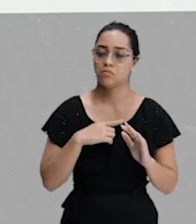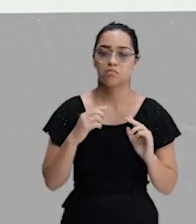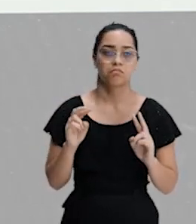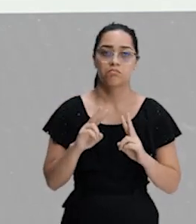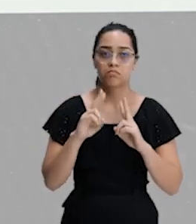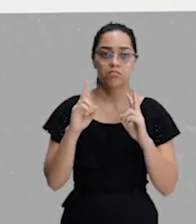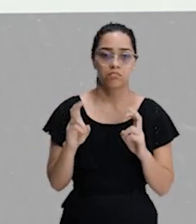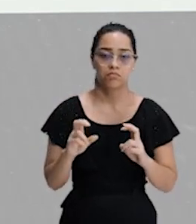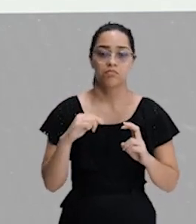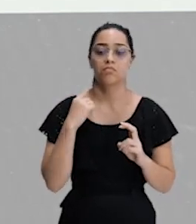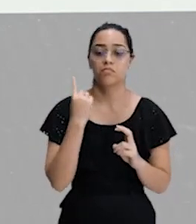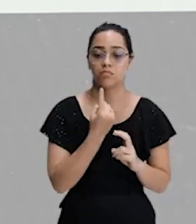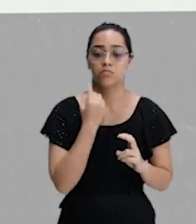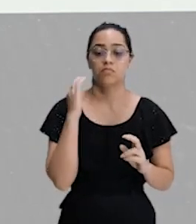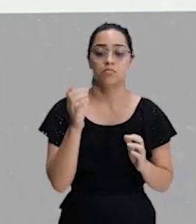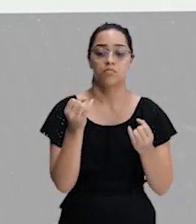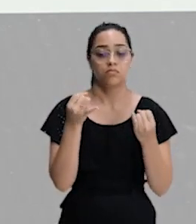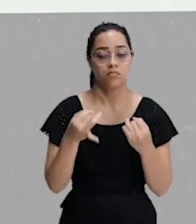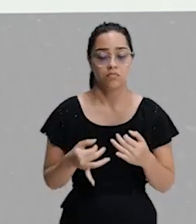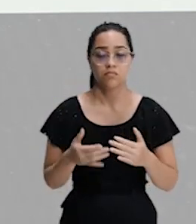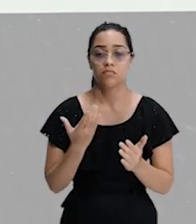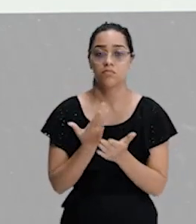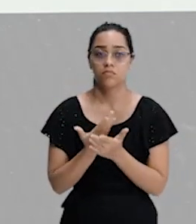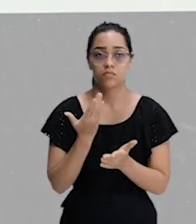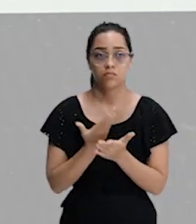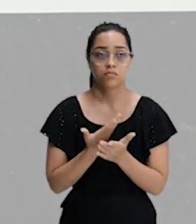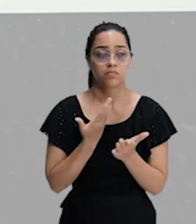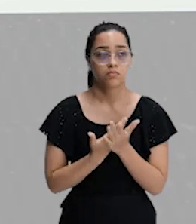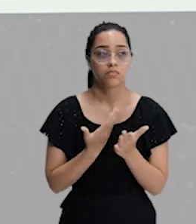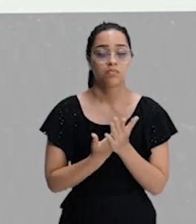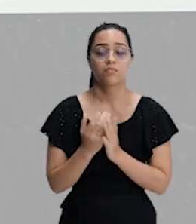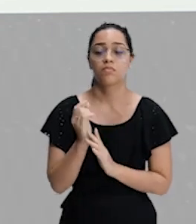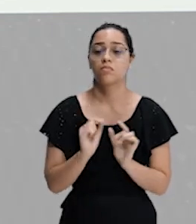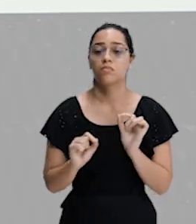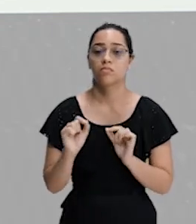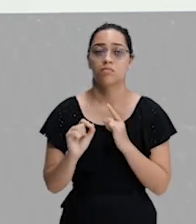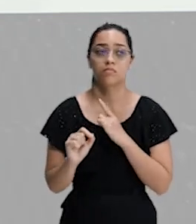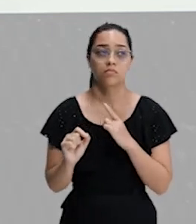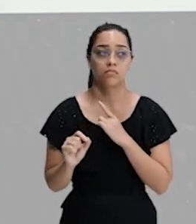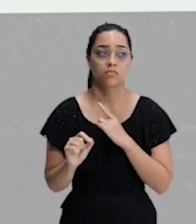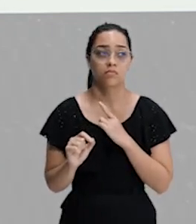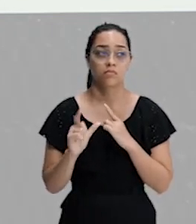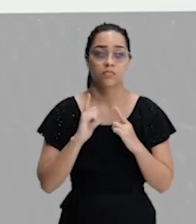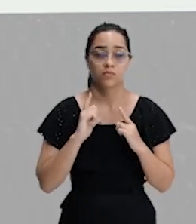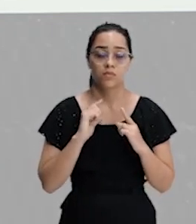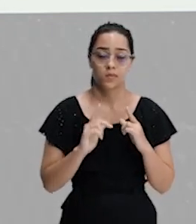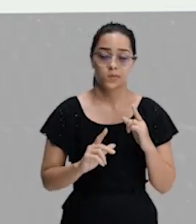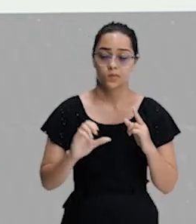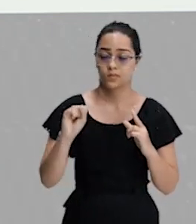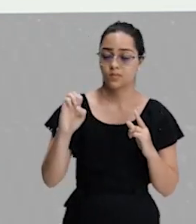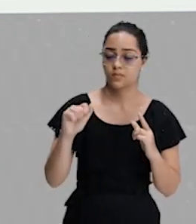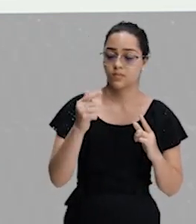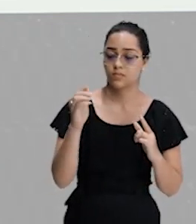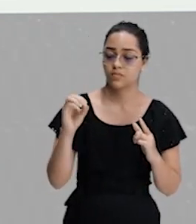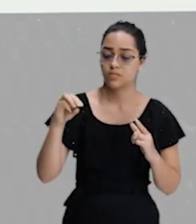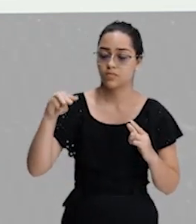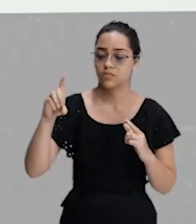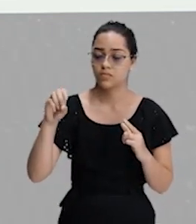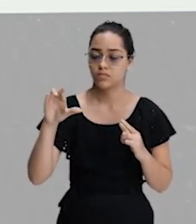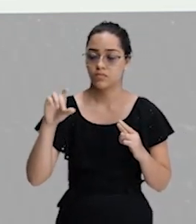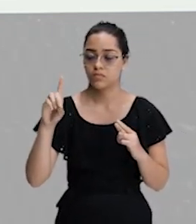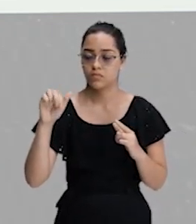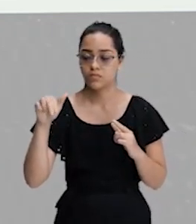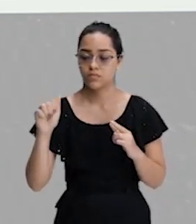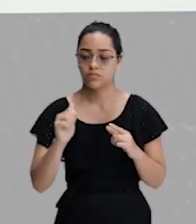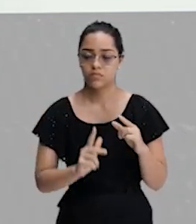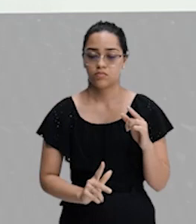disso? Falamos disso aqui na nossa aula. O cilindro equilátero é o cilindro cuja seção meridiana, que é quando você corta o cilindro